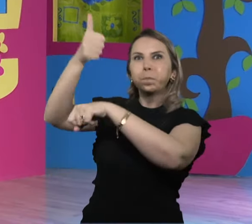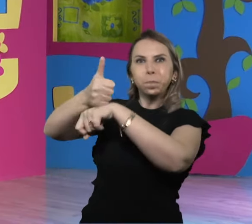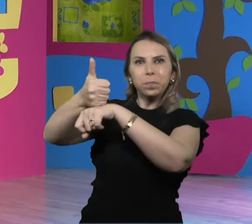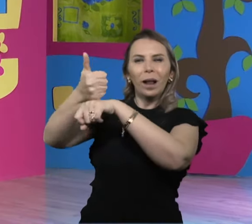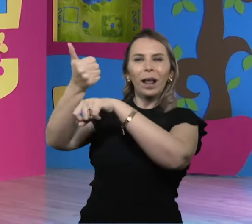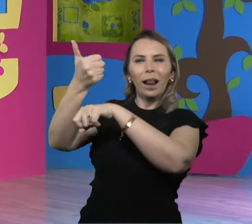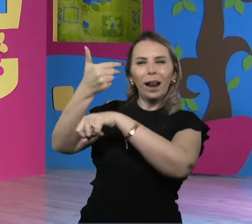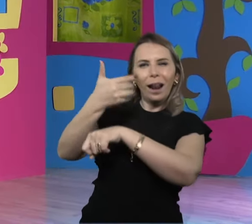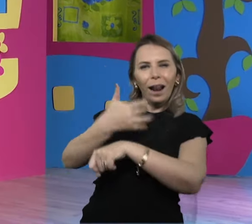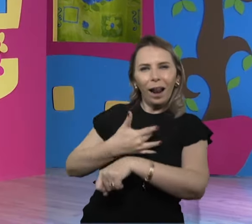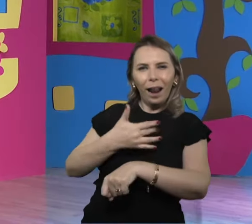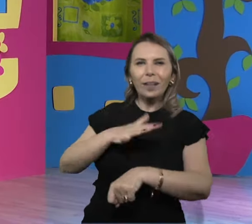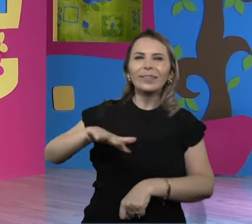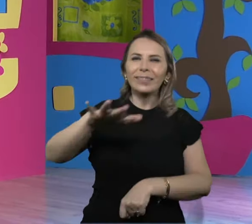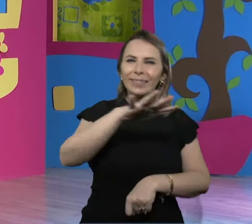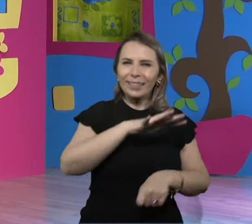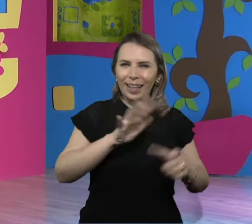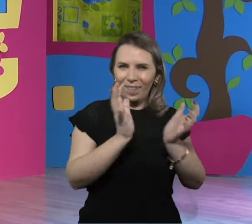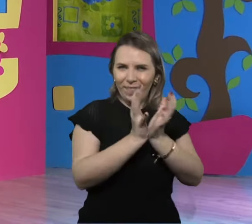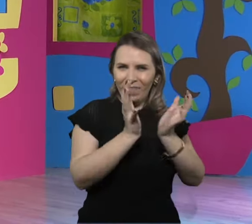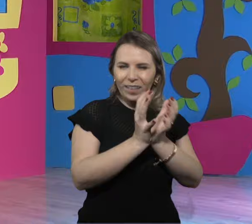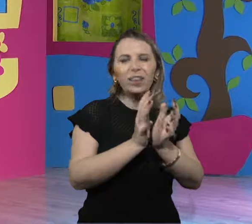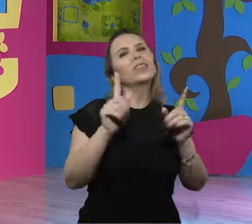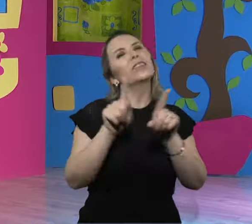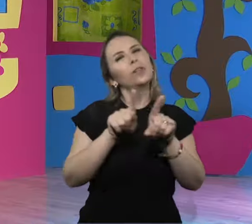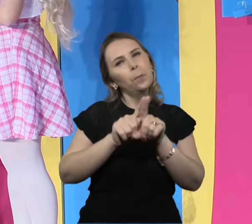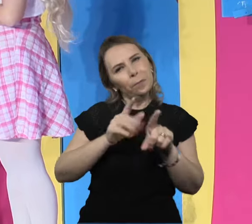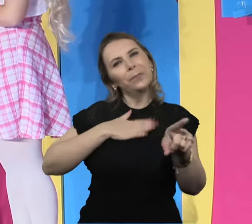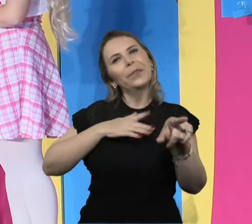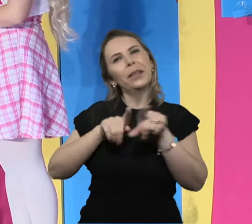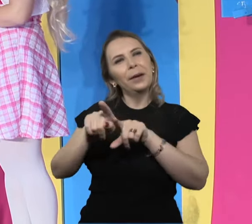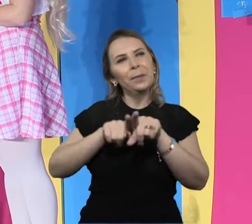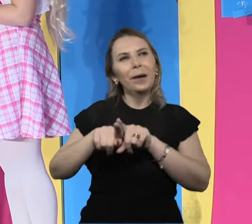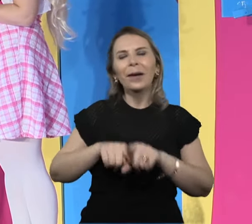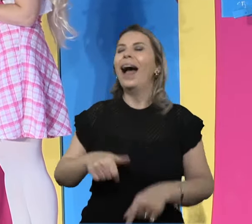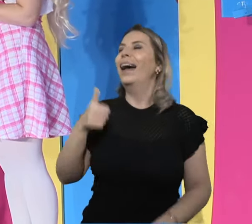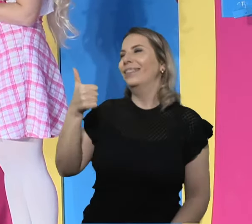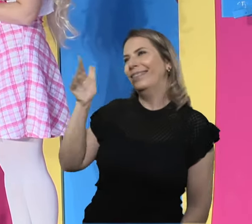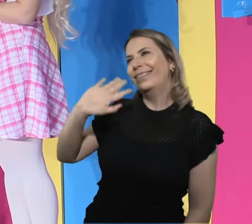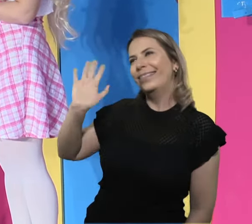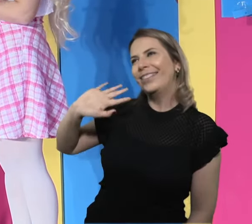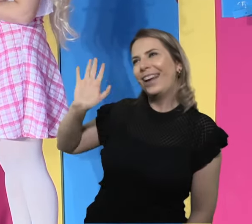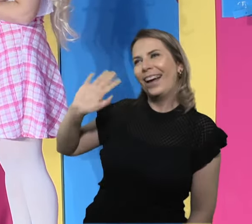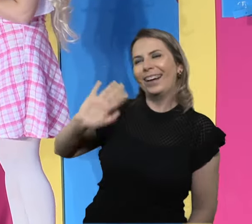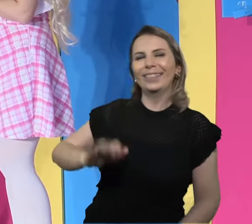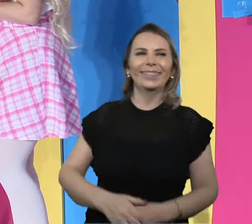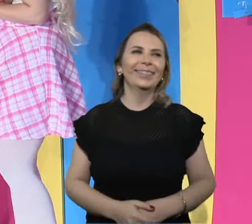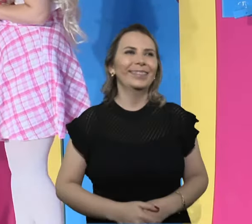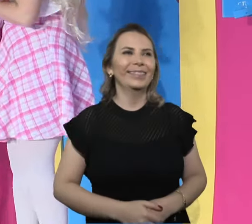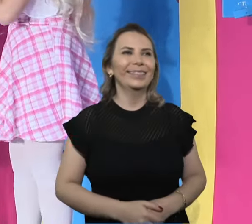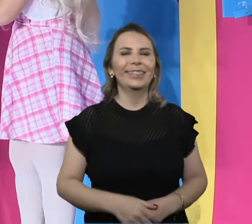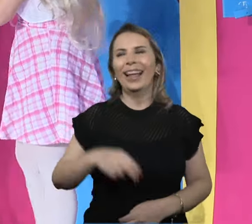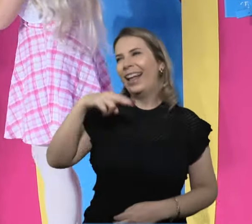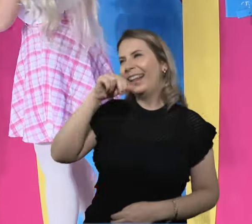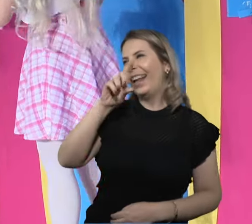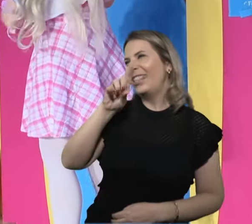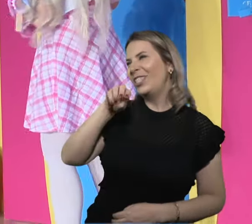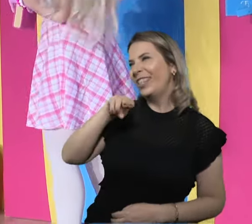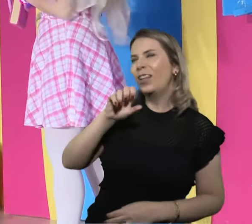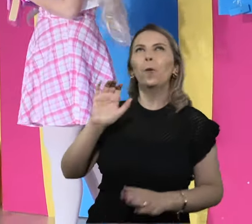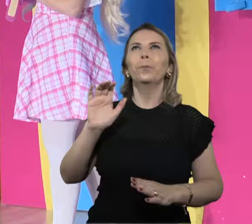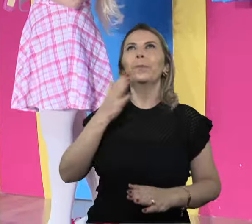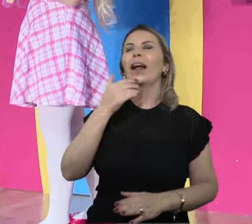mais velho, né? E todo o pessoal da vila também são os meus irmãos. Sim, então tá. Tchau, Nadine. Ou